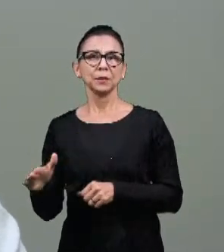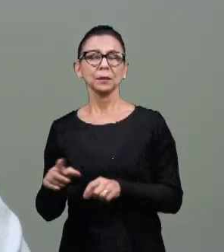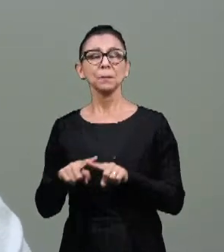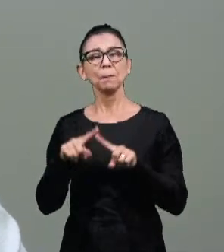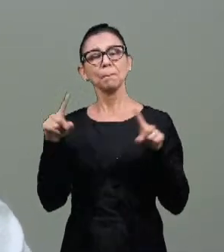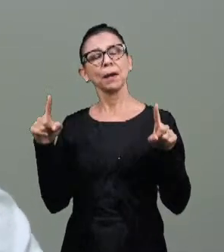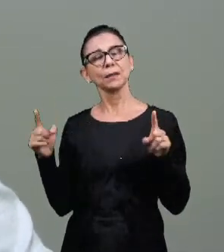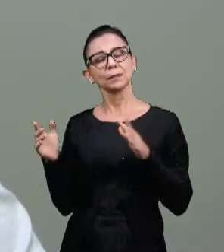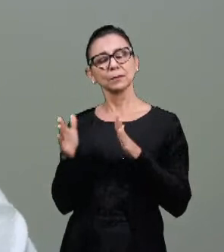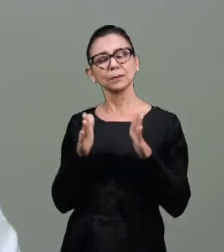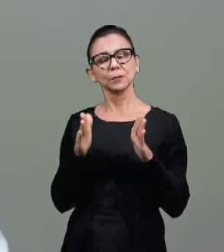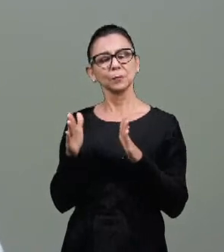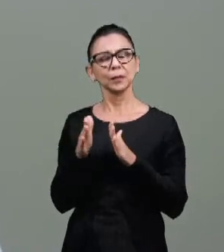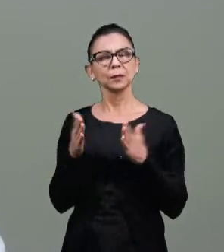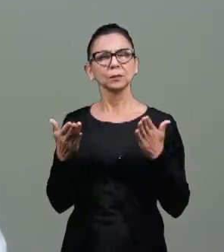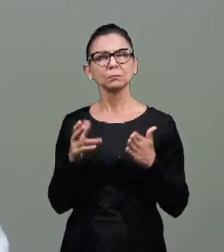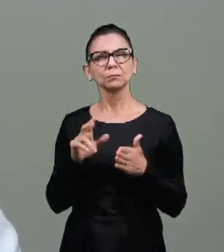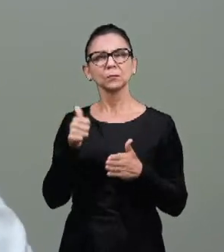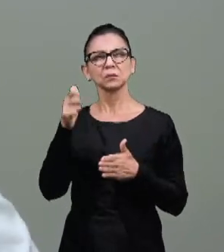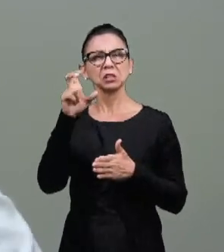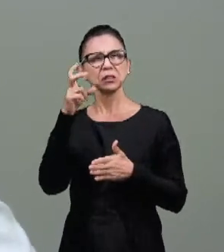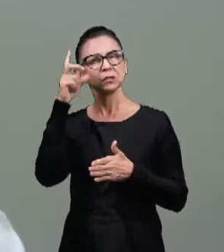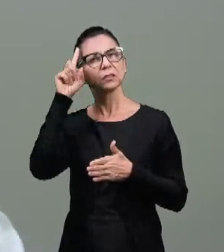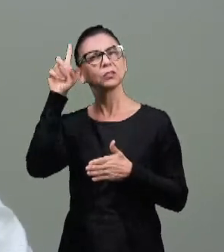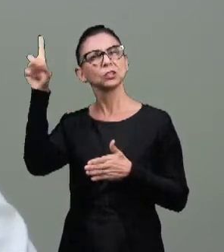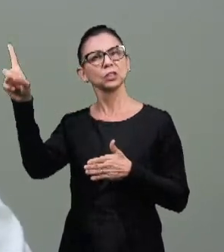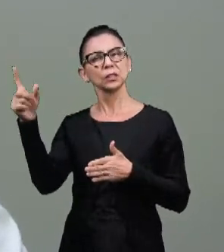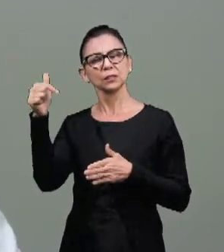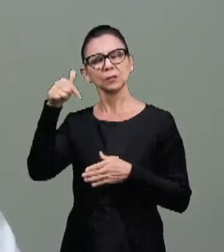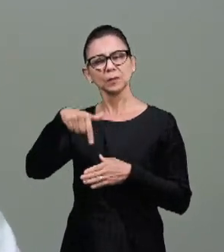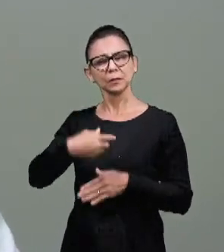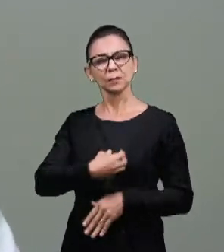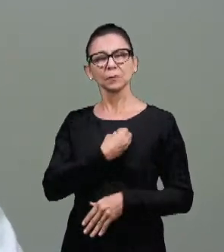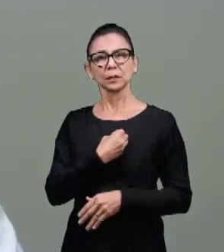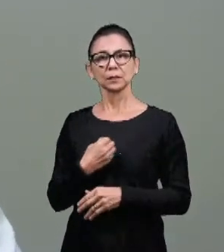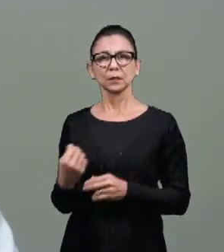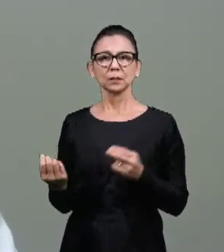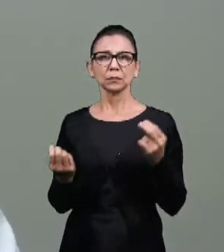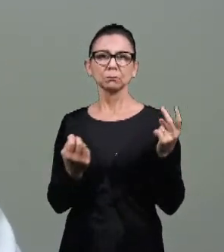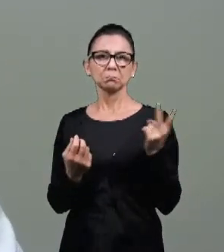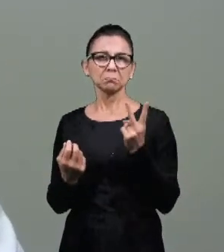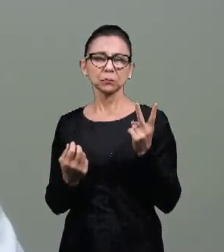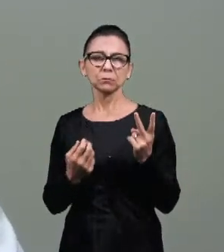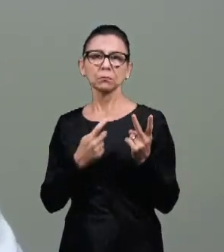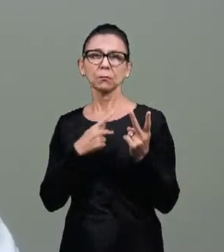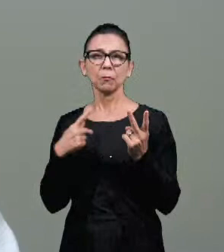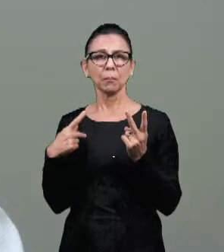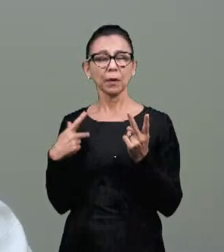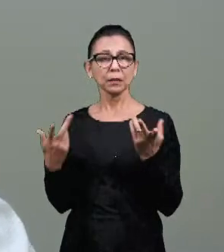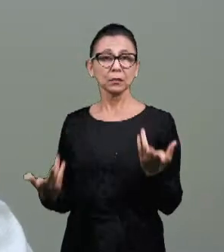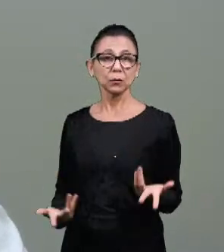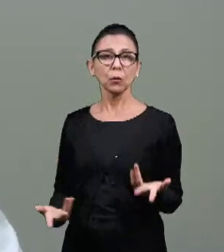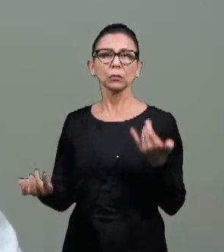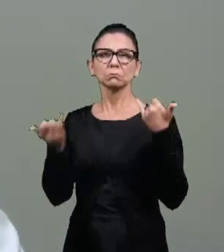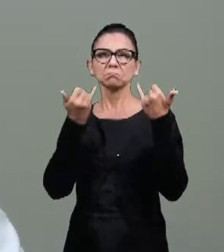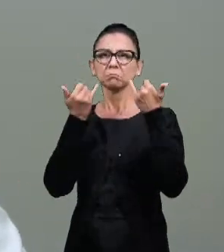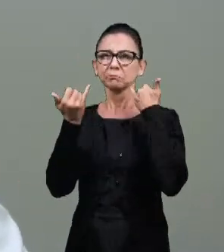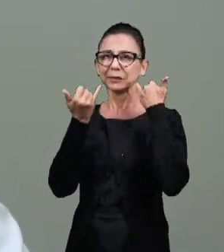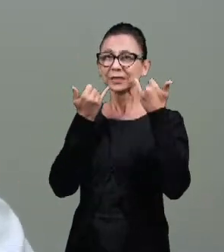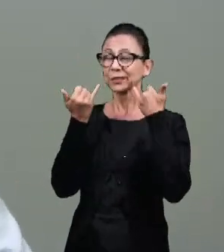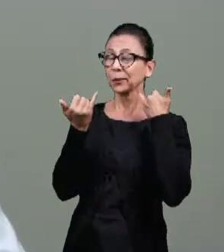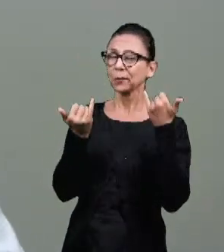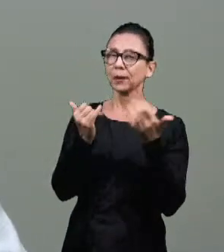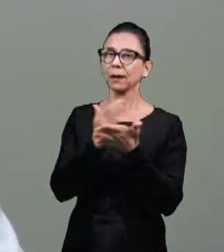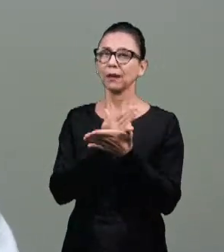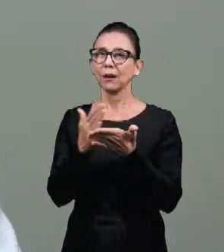estamos sentando aqui com os pastores, conversando com os pastores trazendo algumas informações,